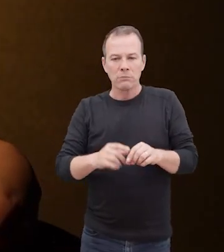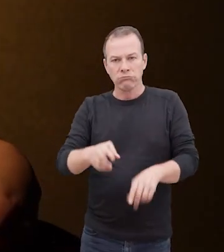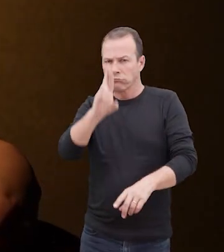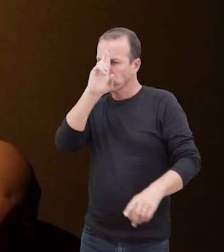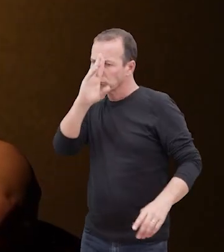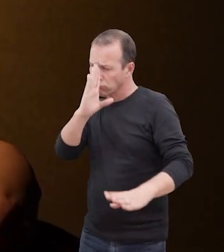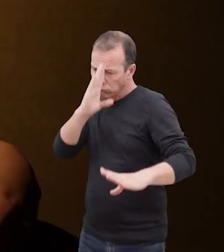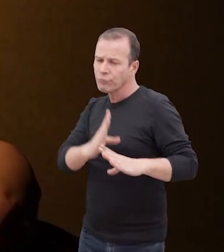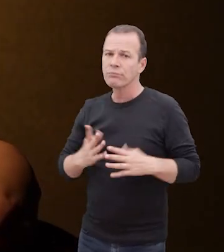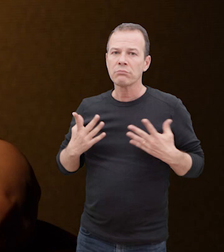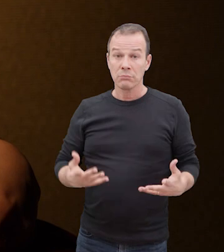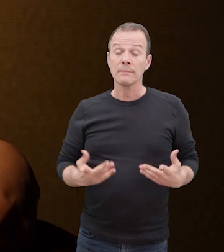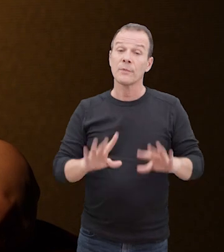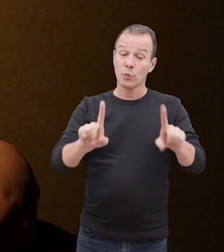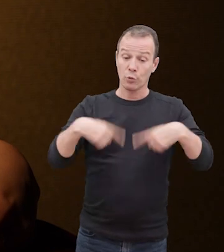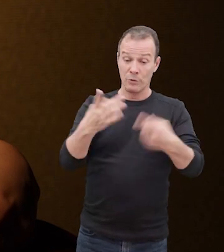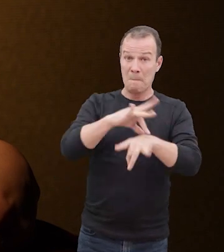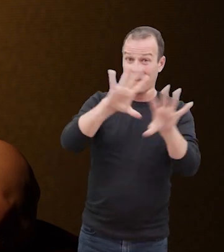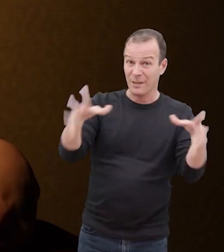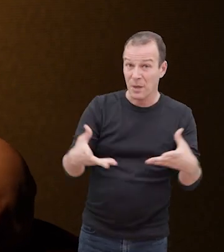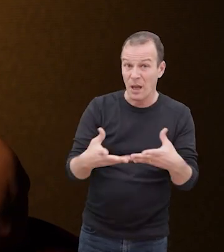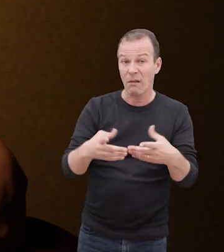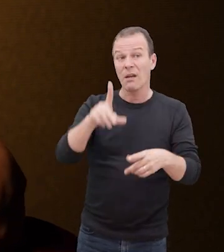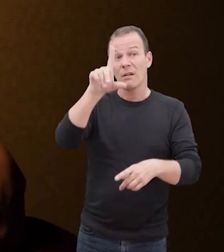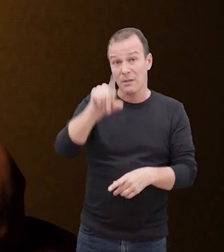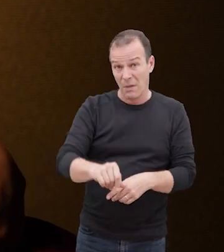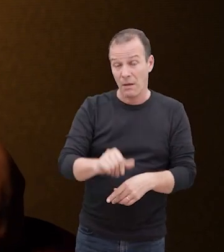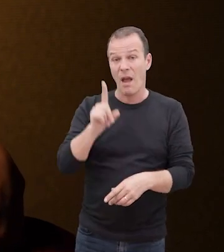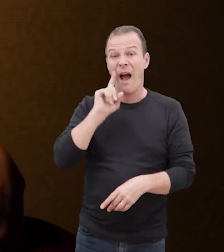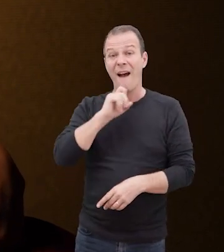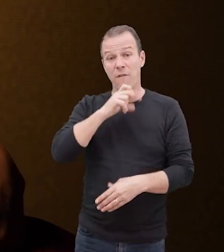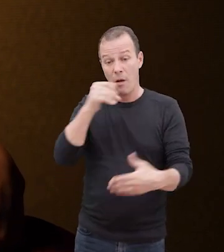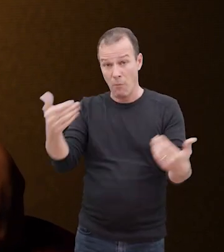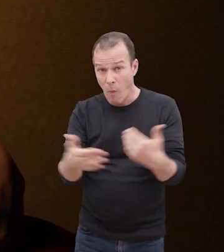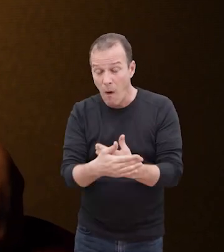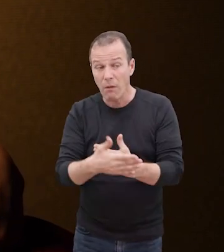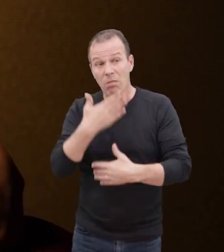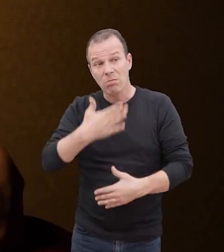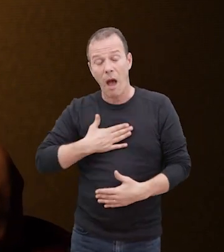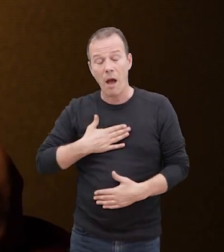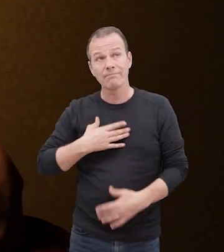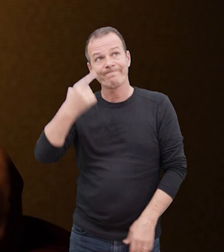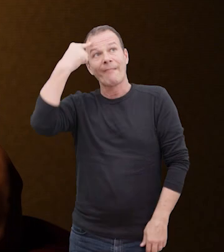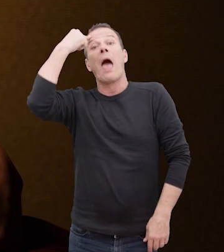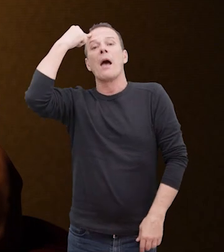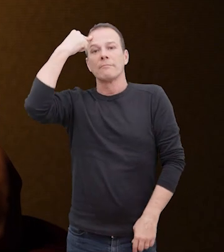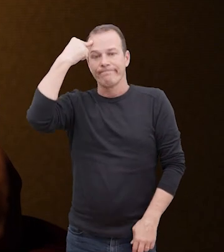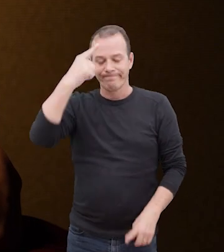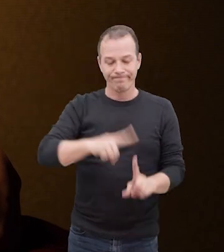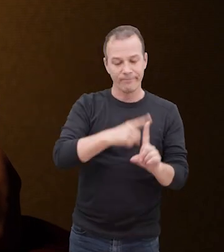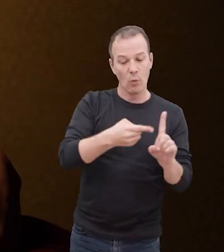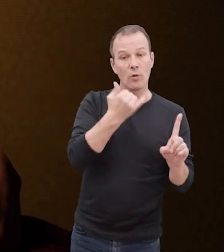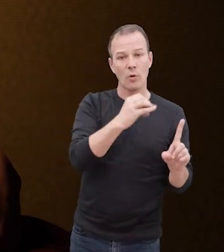de conforto, a pandemia e a morte da minha avó, fizeram-me dar o clique e